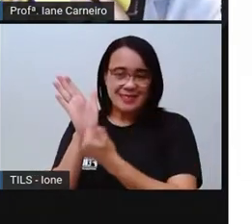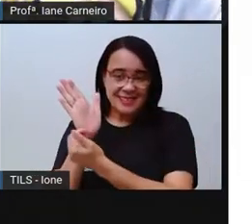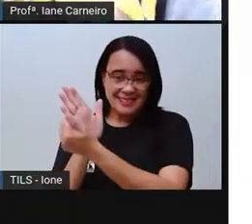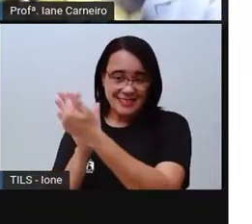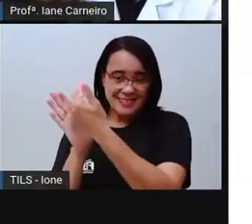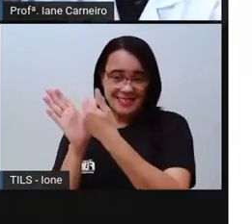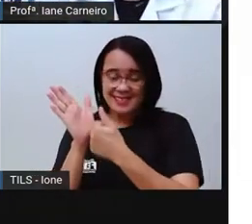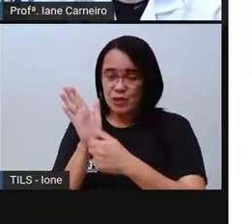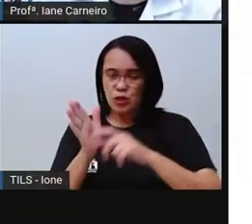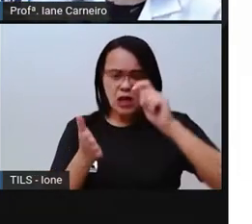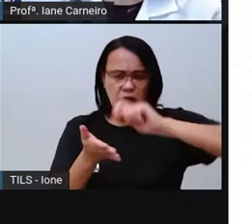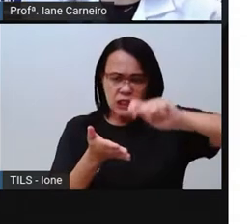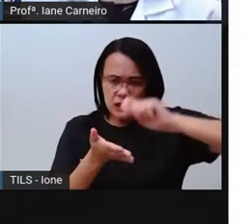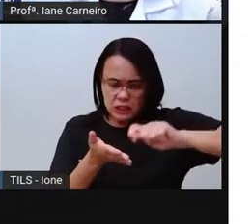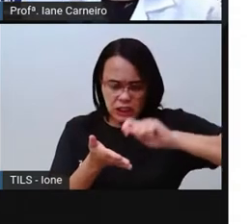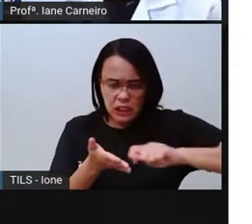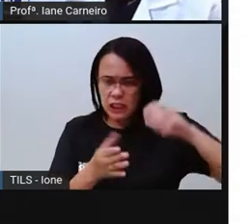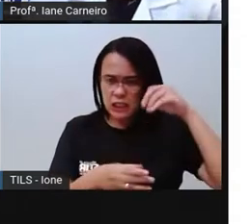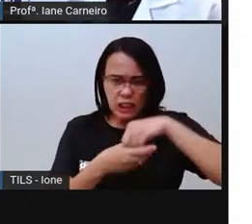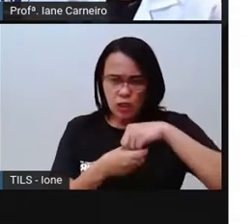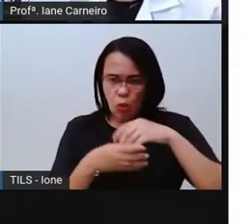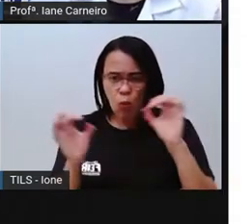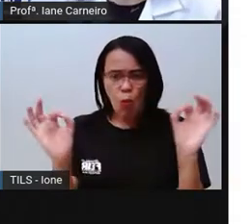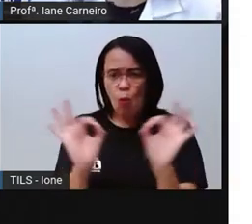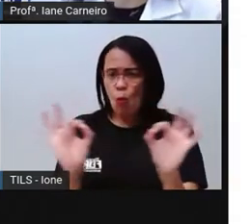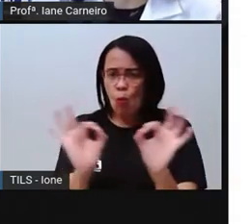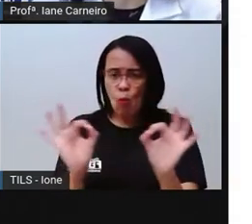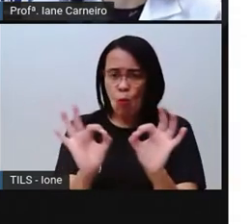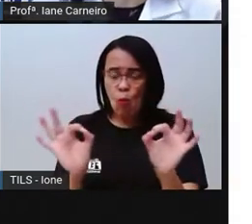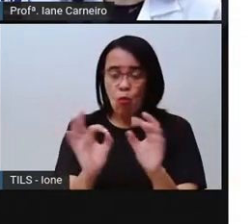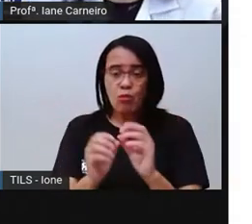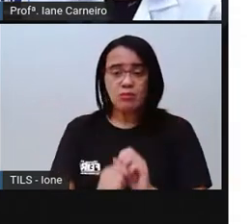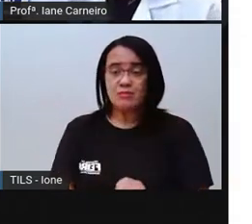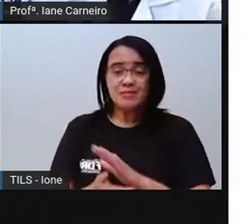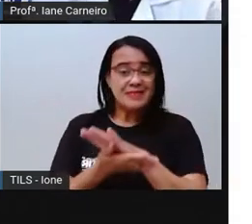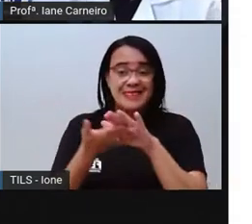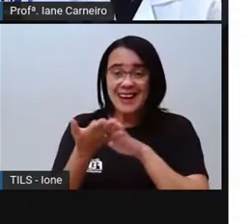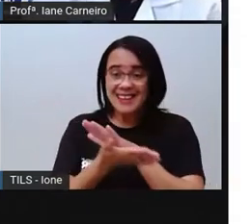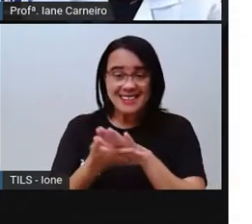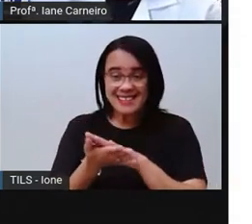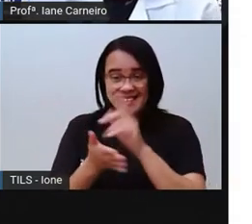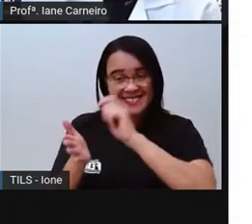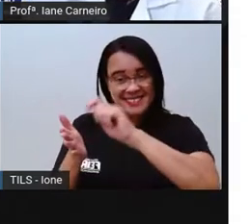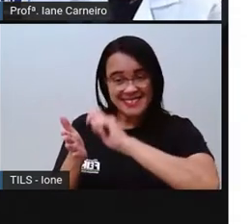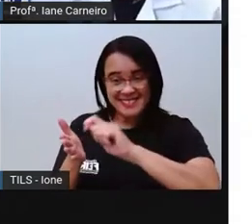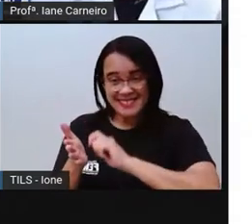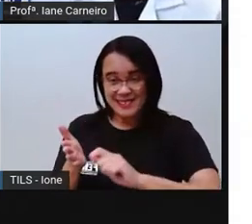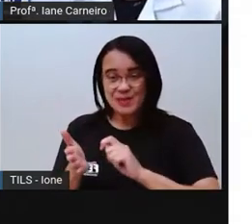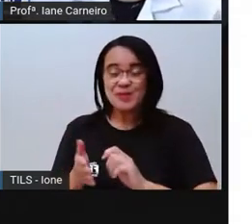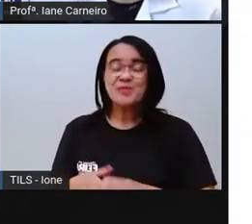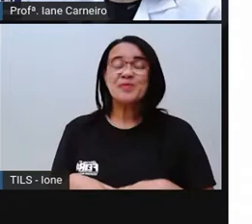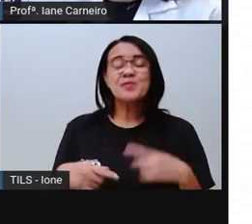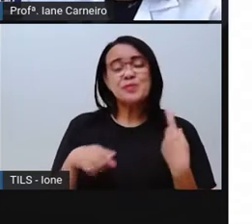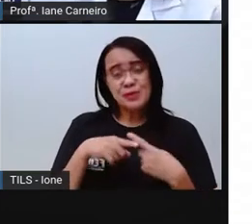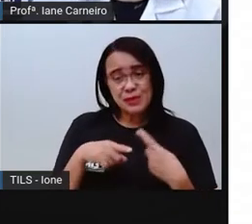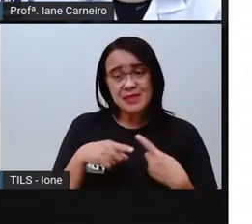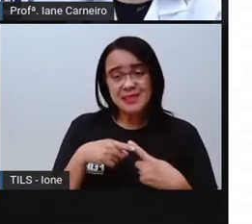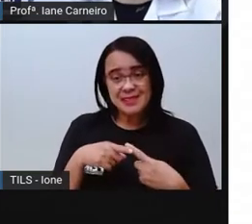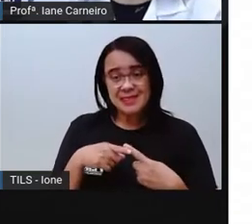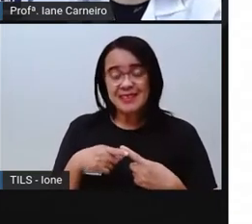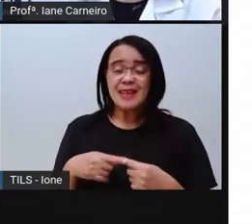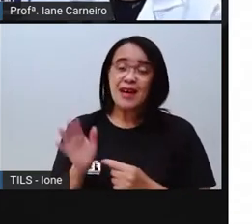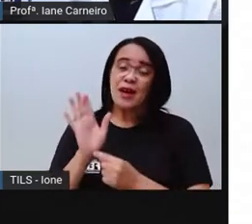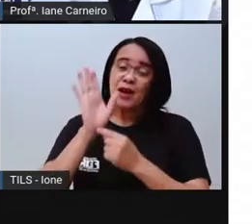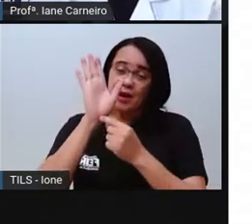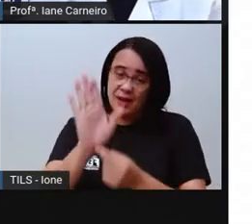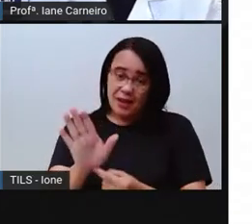nenhuma parte escrita, não tem nenhum texto escrito, certo? Esse é um tipo de livro